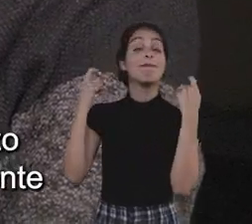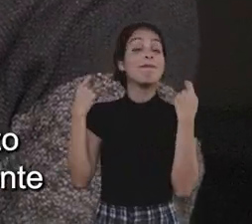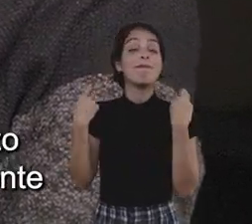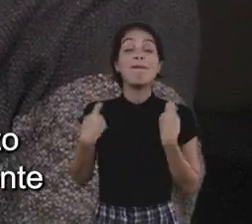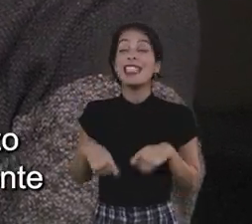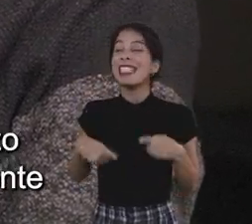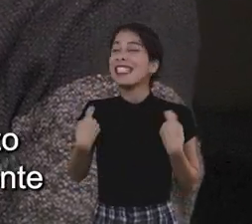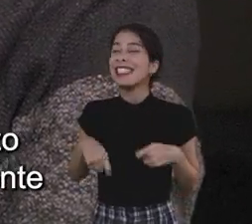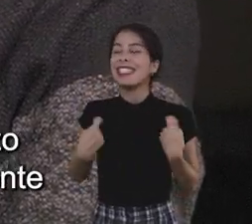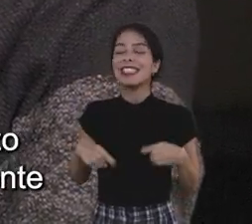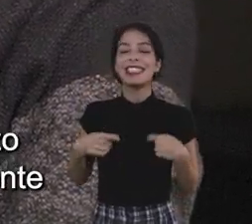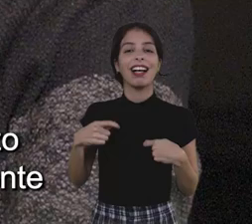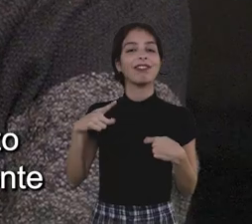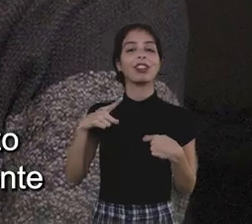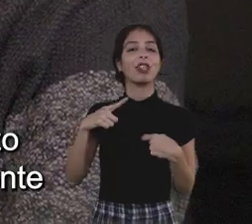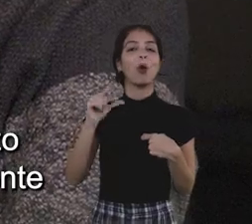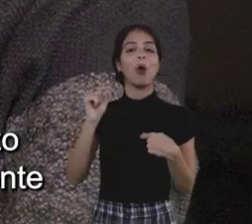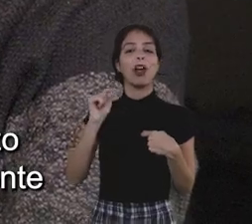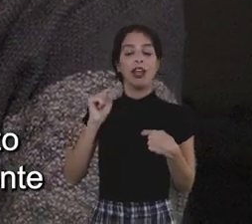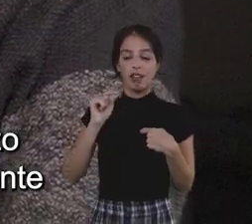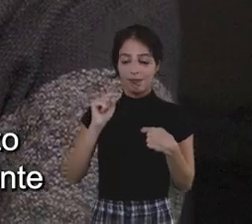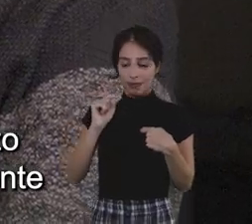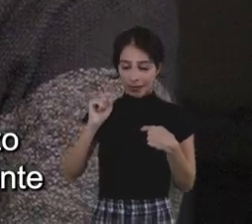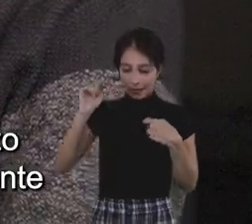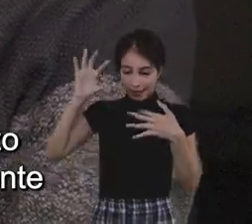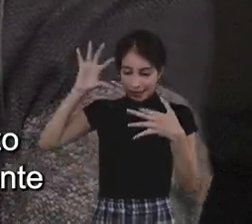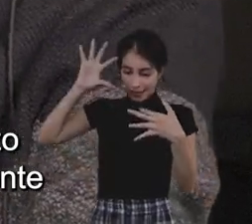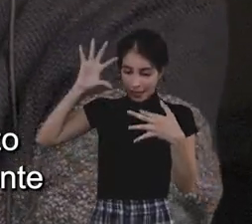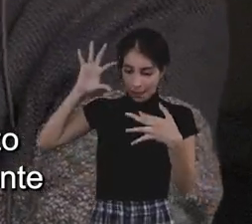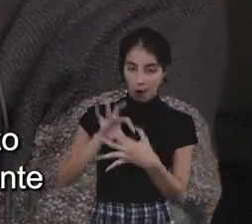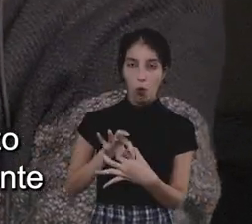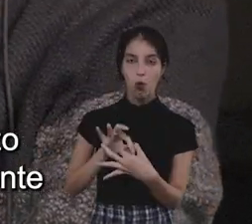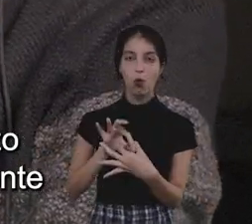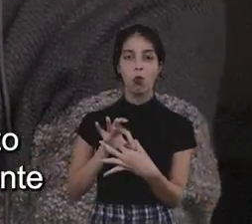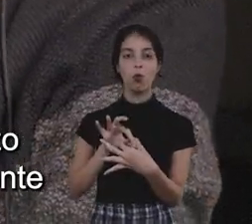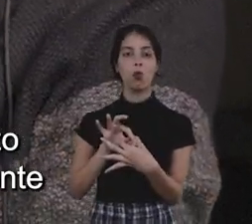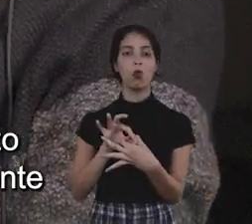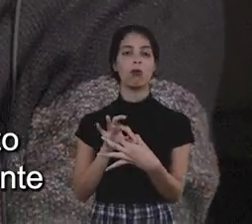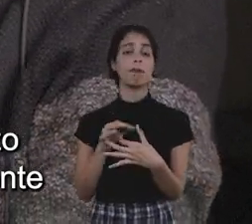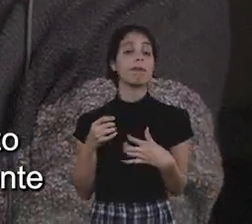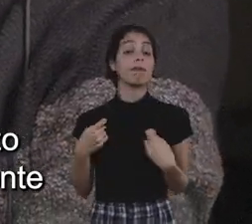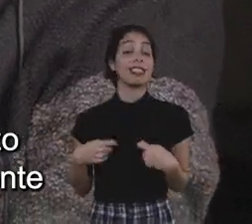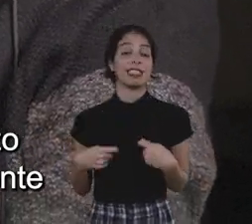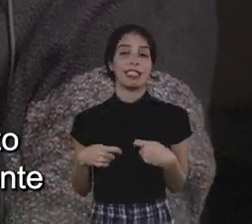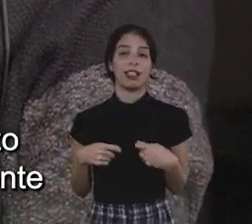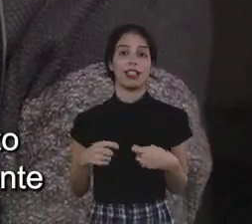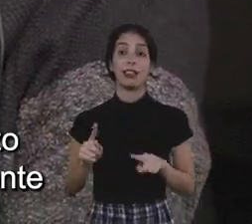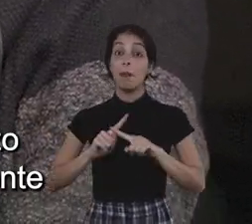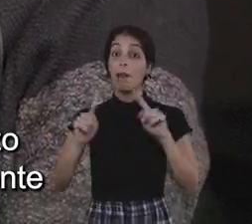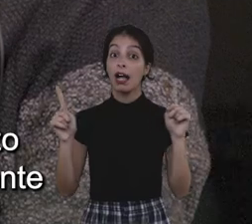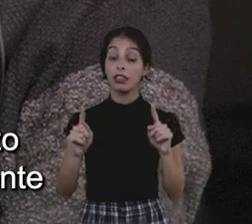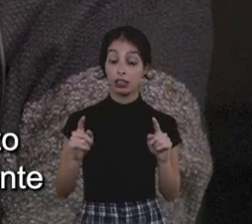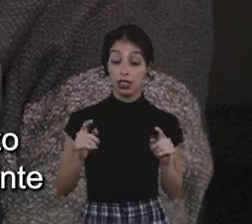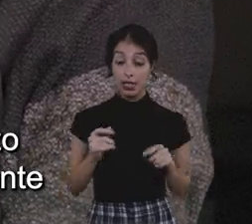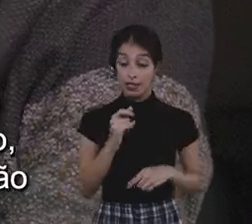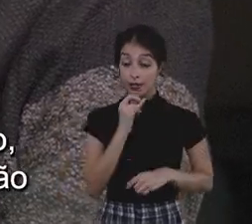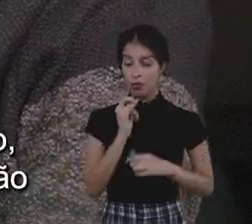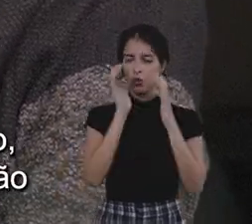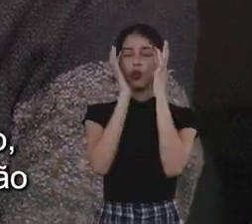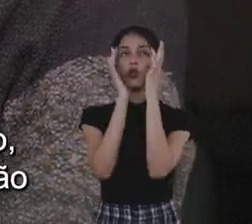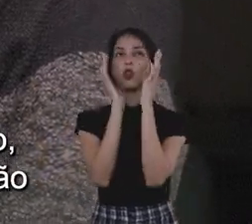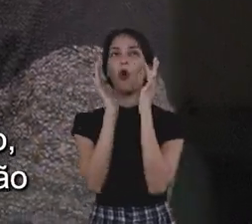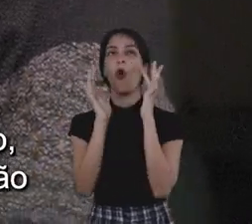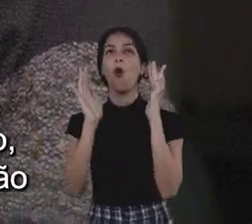de ter alguma ponte para idealização eu idealizo algo o que tá acontecendo é que ao invés da gente